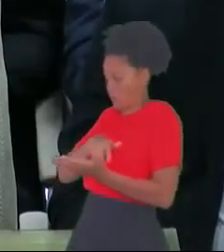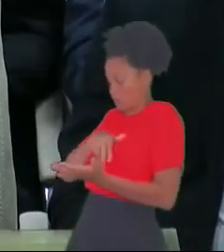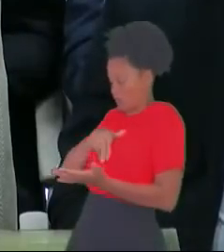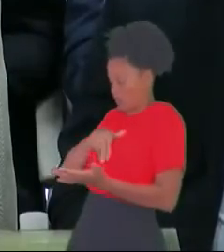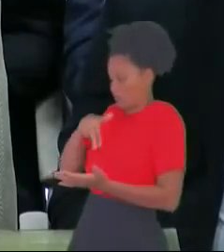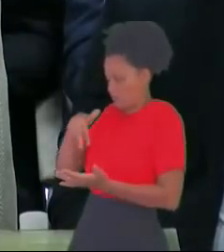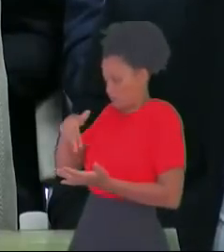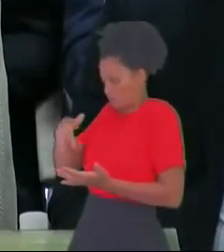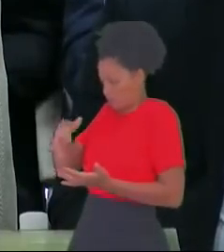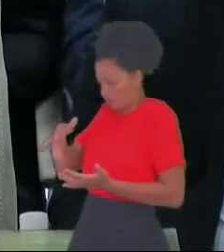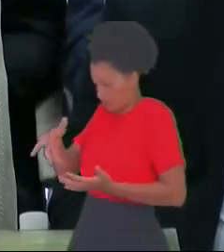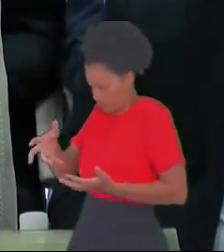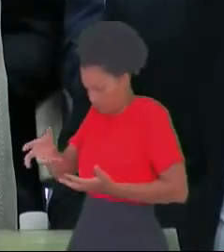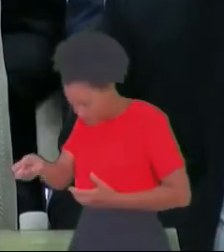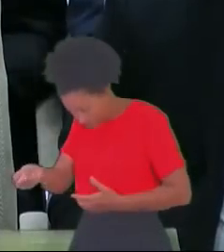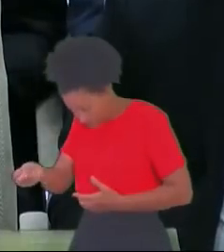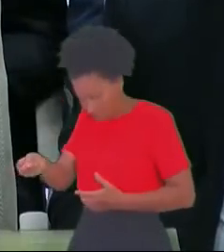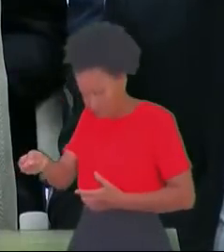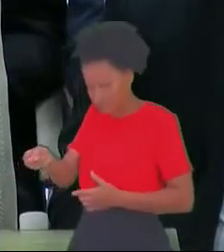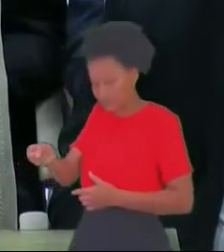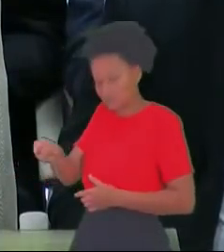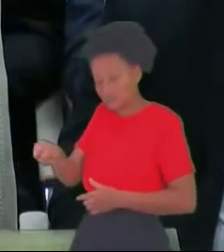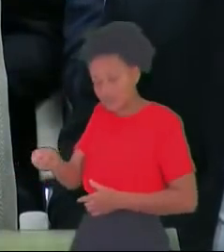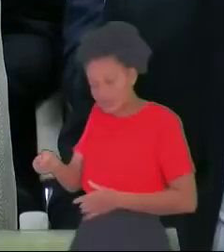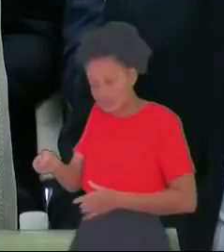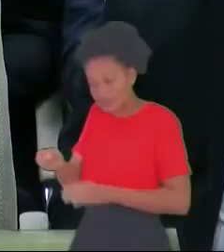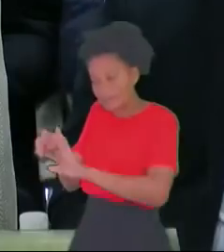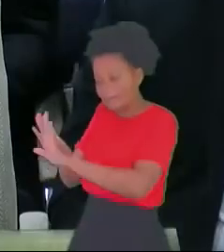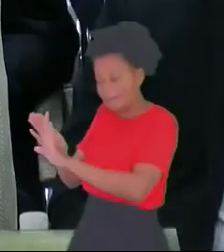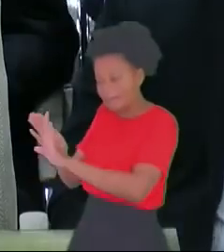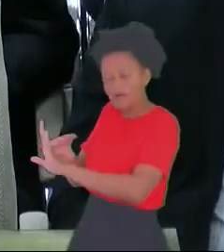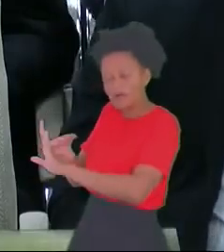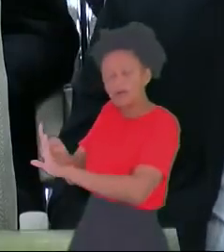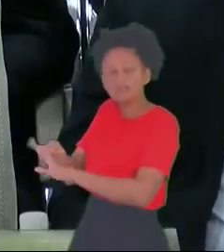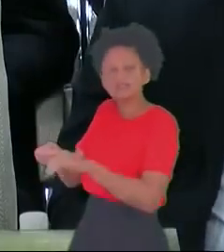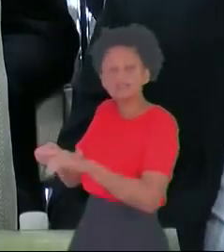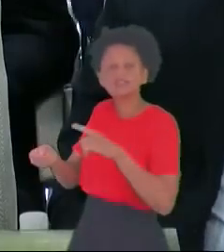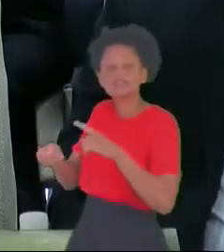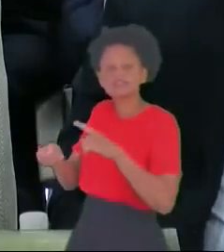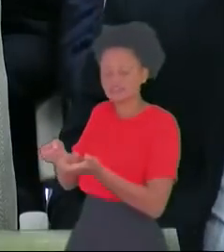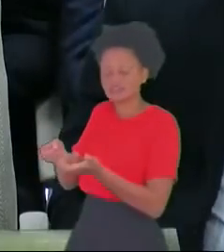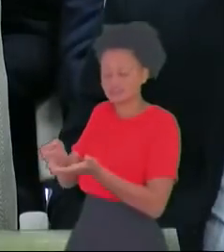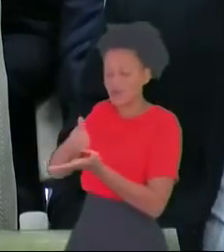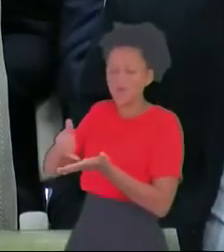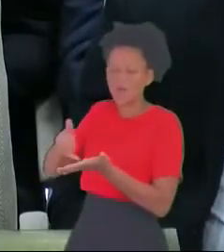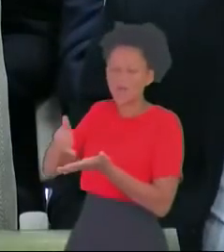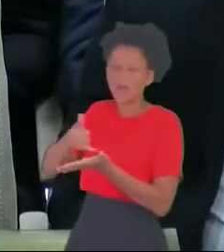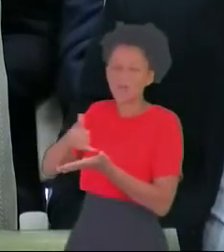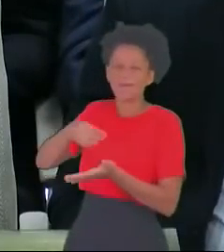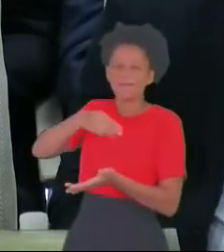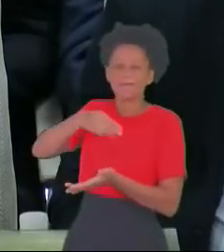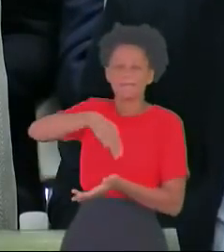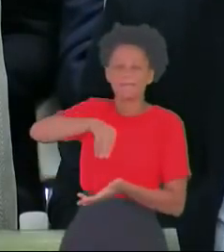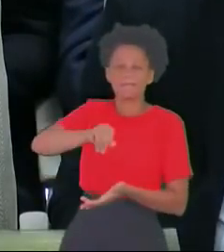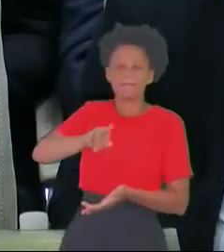mão na aldrava ou na maçaneta, o que é que ela acha lá? Mirra. Ela acha